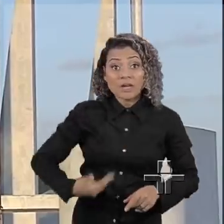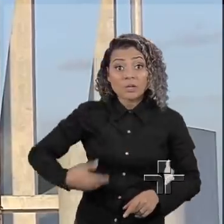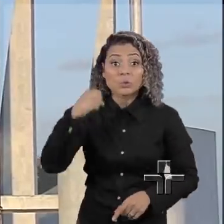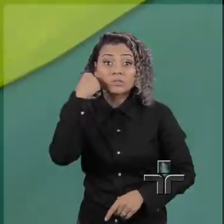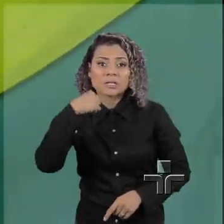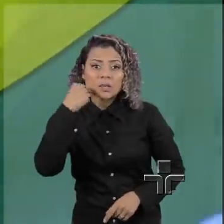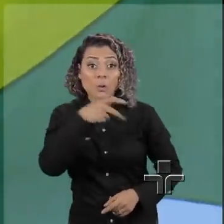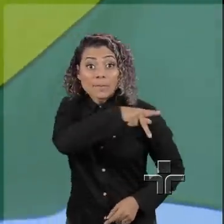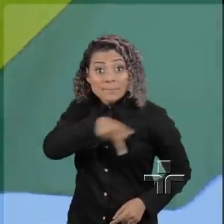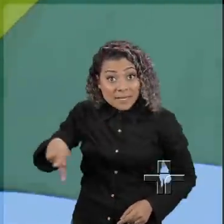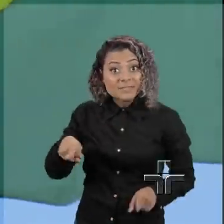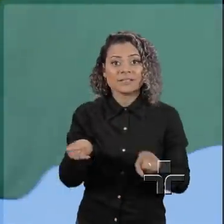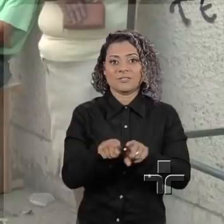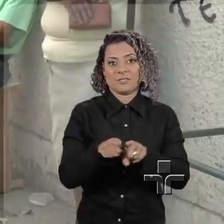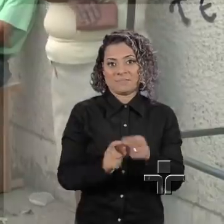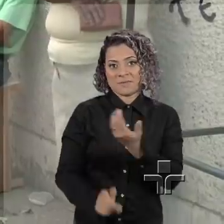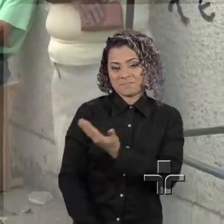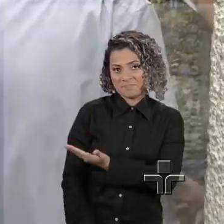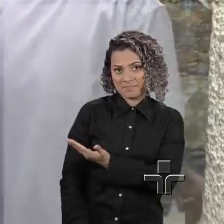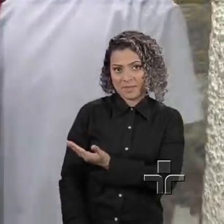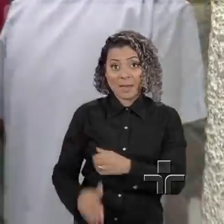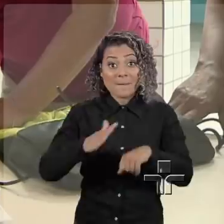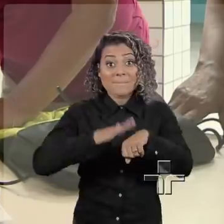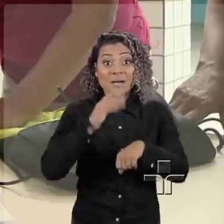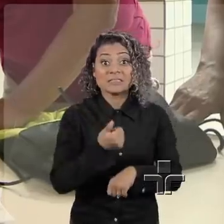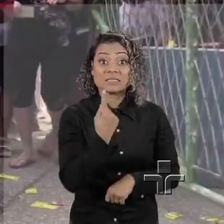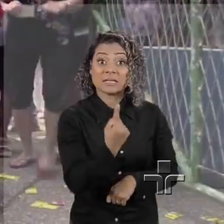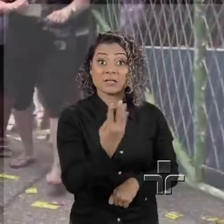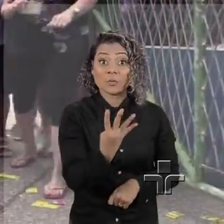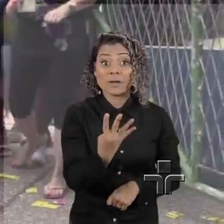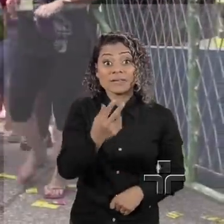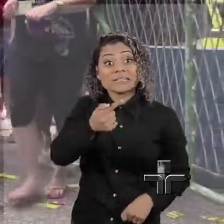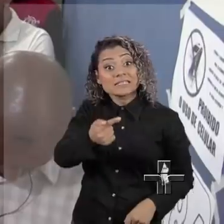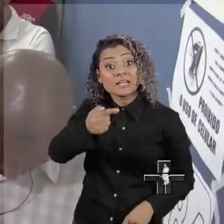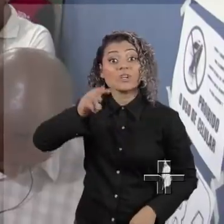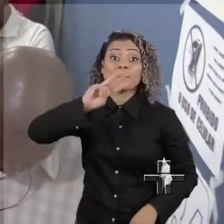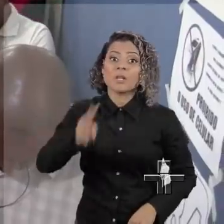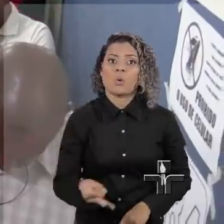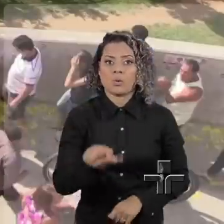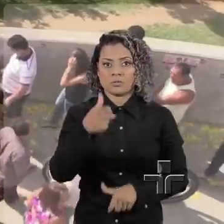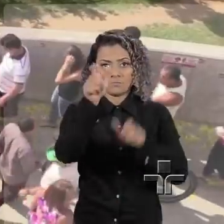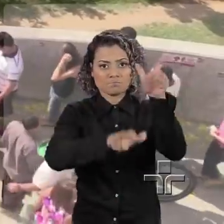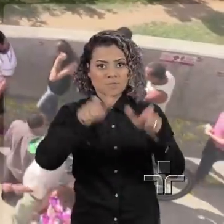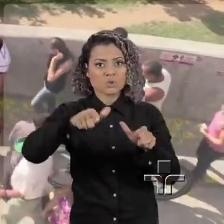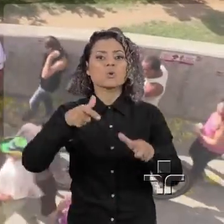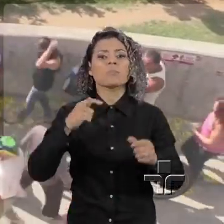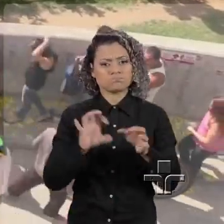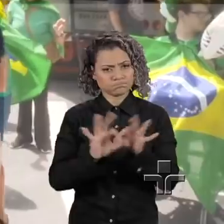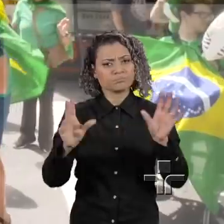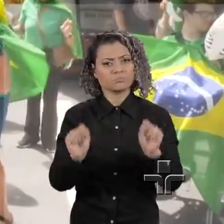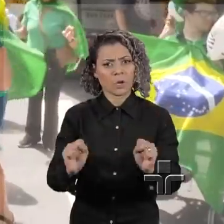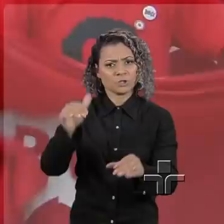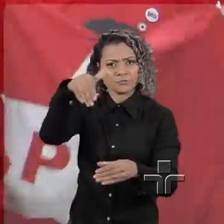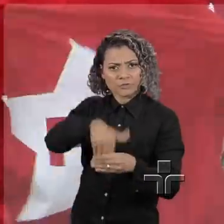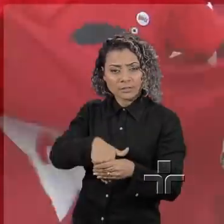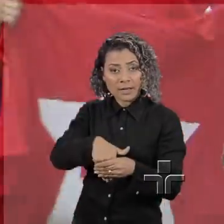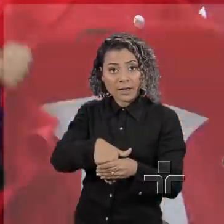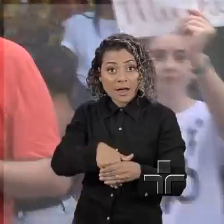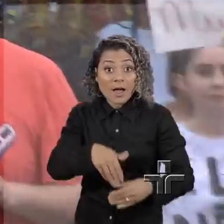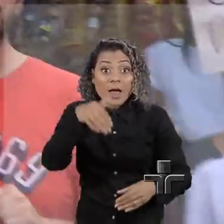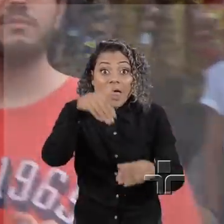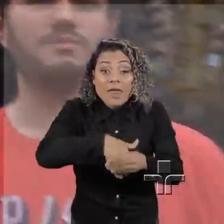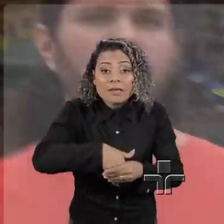e presidente da República. Mais de 147 milhões de brasileiros aptos a votar. Em uma